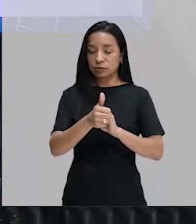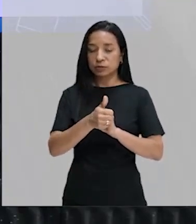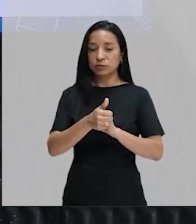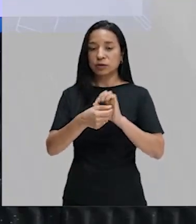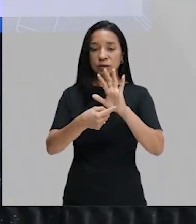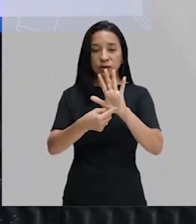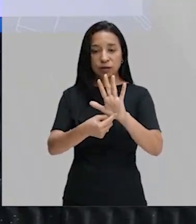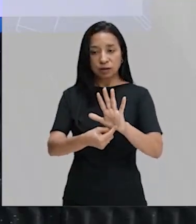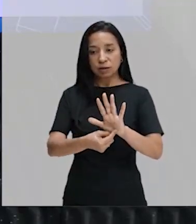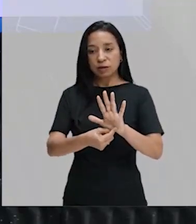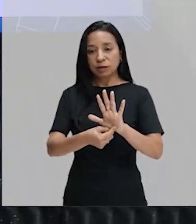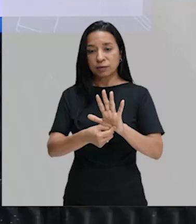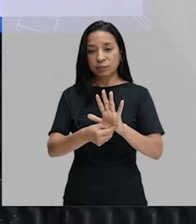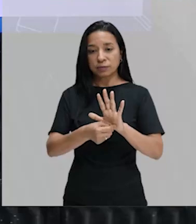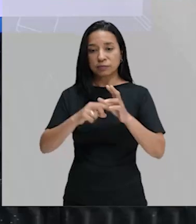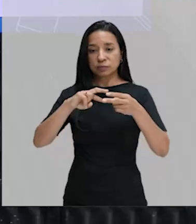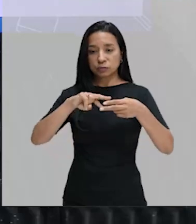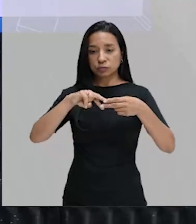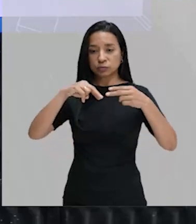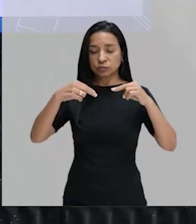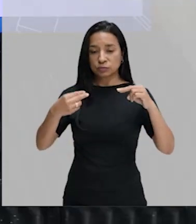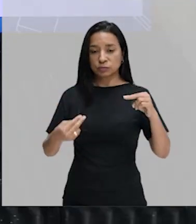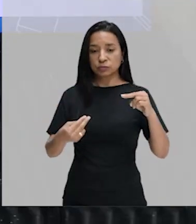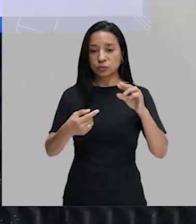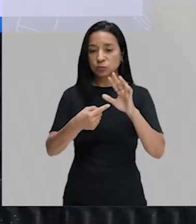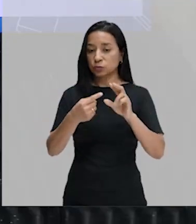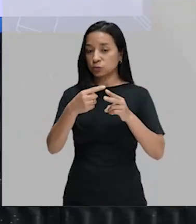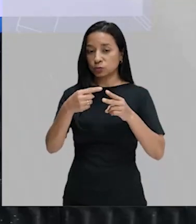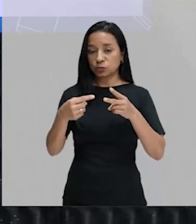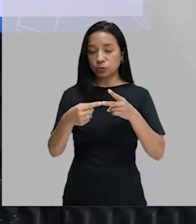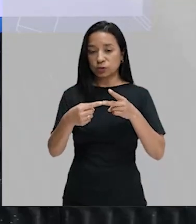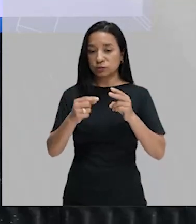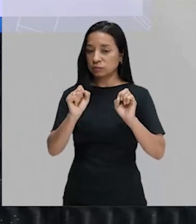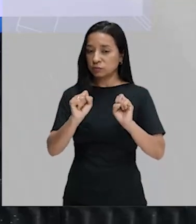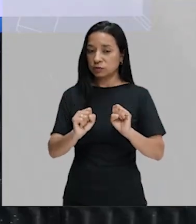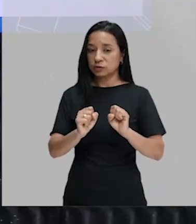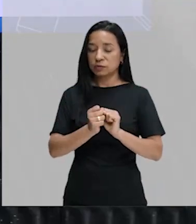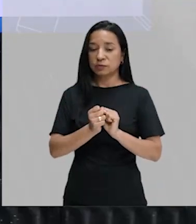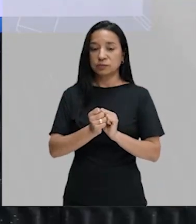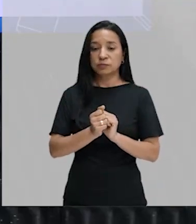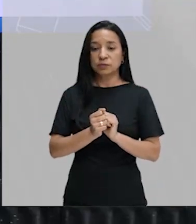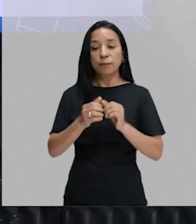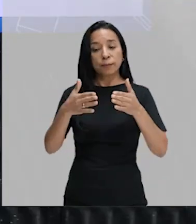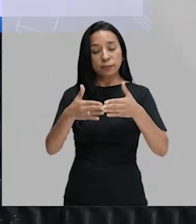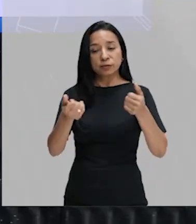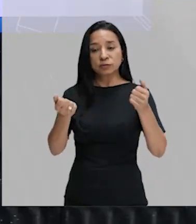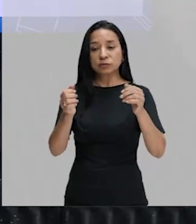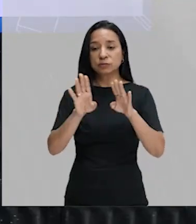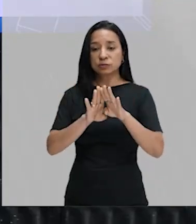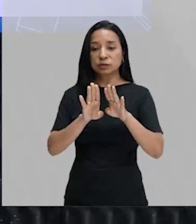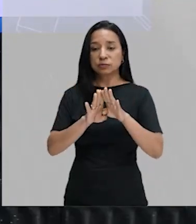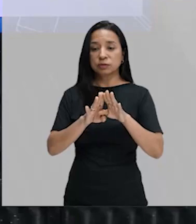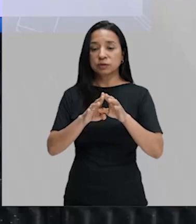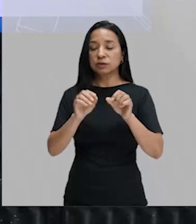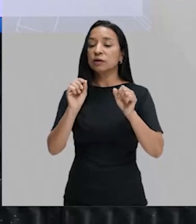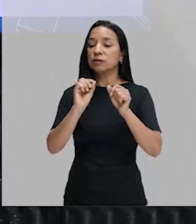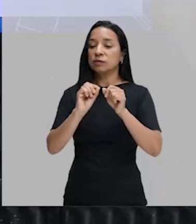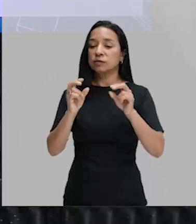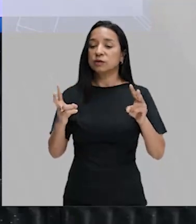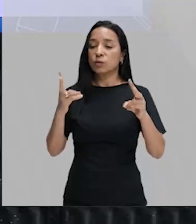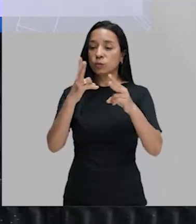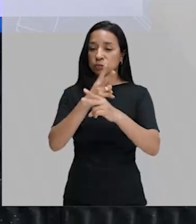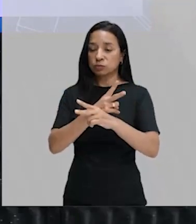possíveis desses machos azuis. Esses são os 2 genótipos possíveis. E ele está pedindo lá para a gente fazer um cruzamento